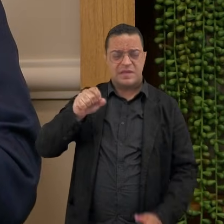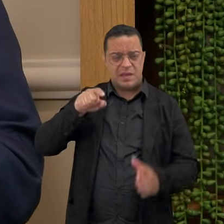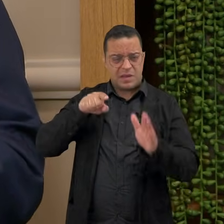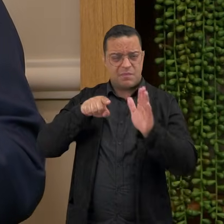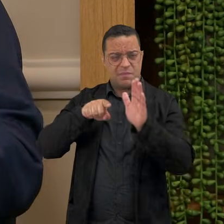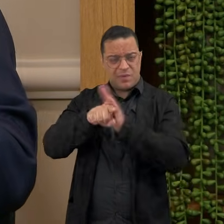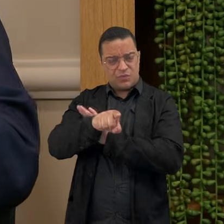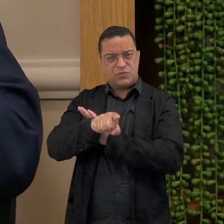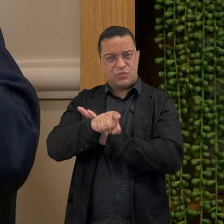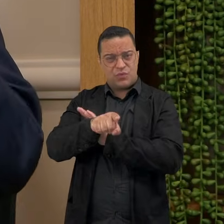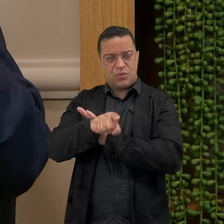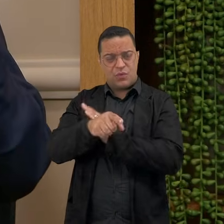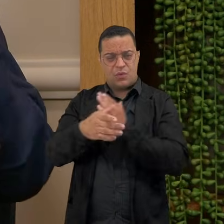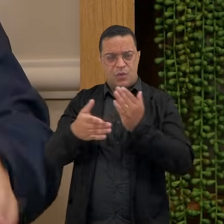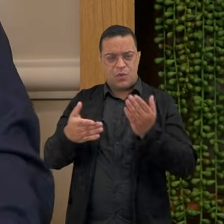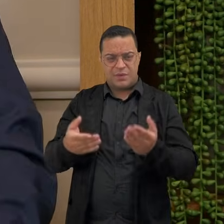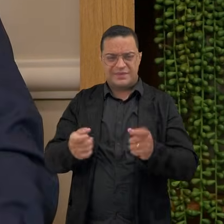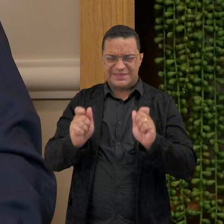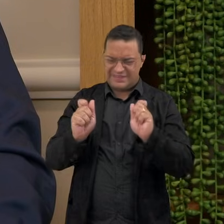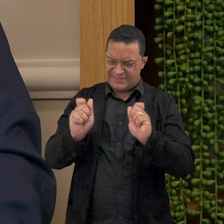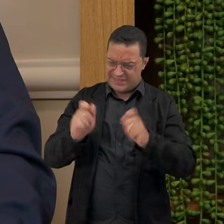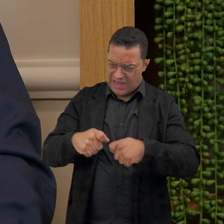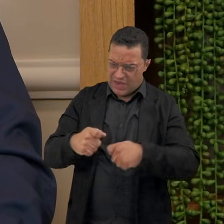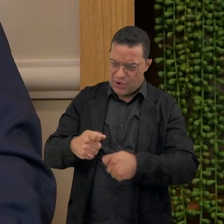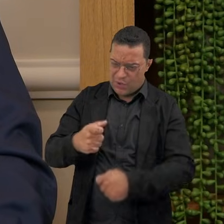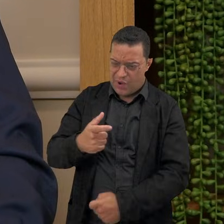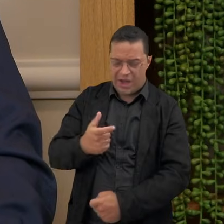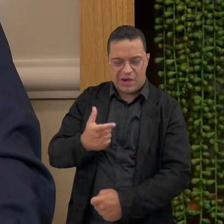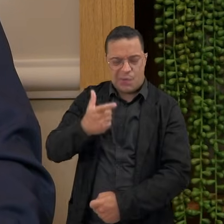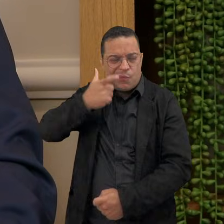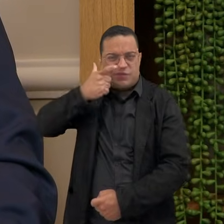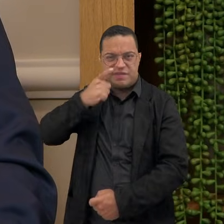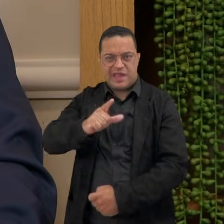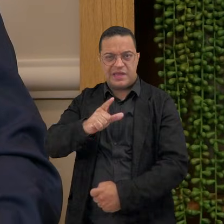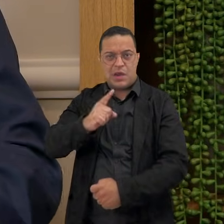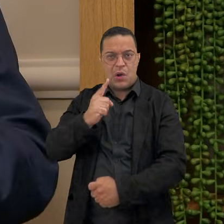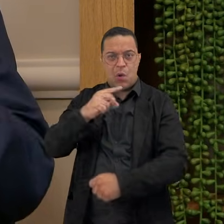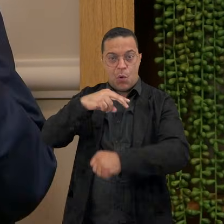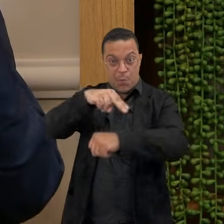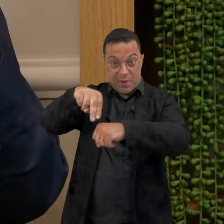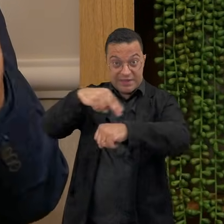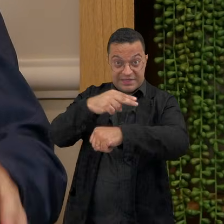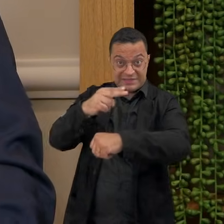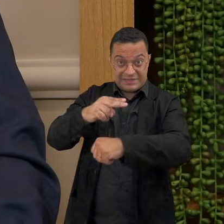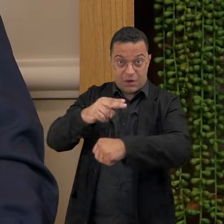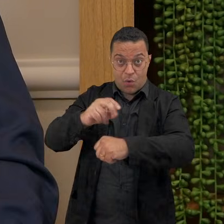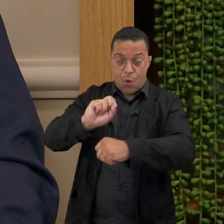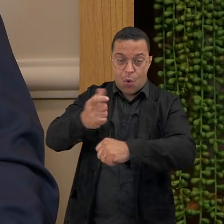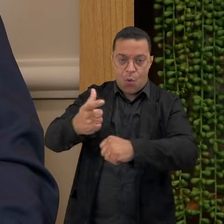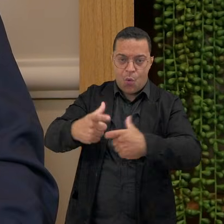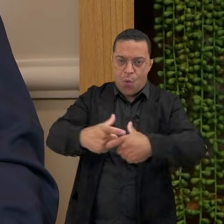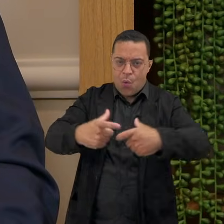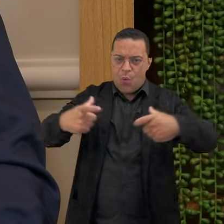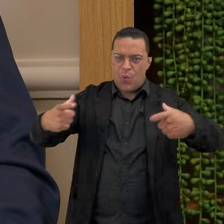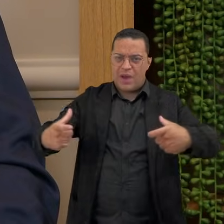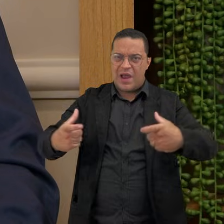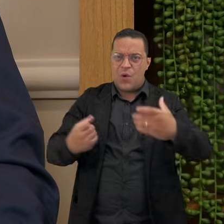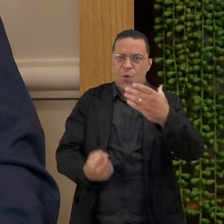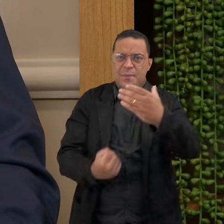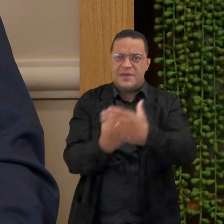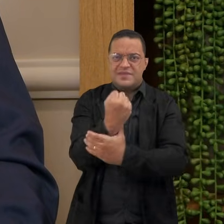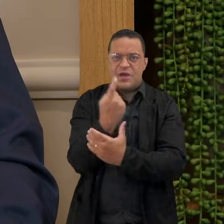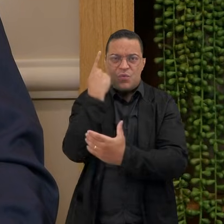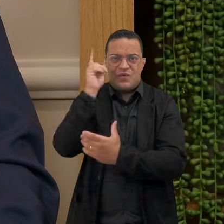capítulo. Seria possível uma nação nascer num dia só? Uma terra ser gerada de uma vez